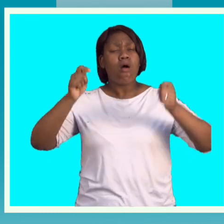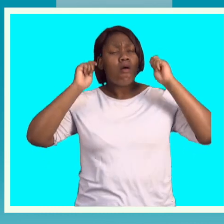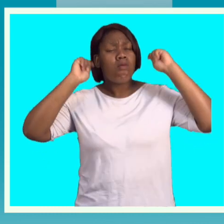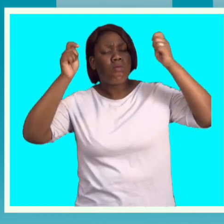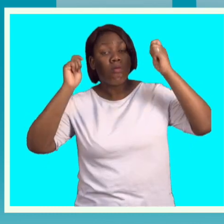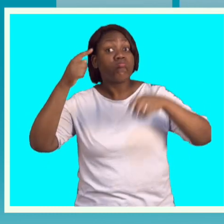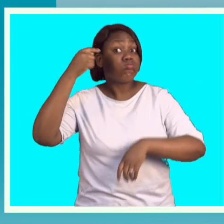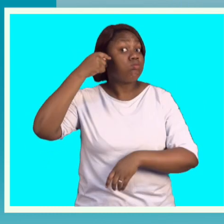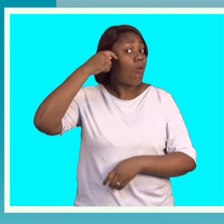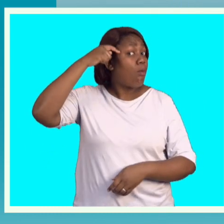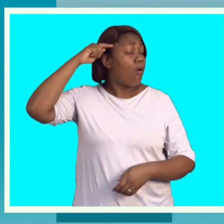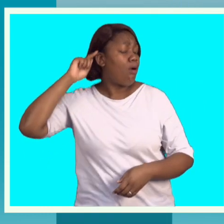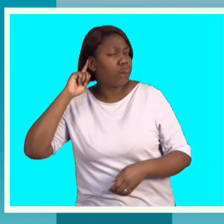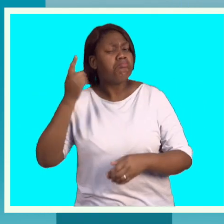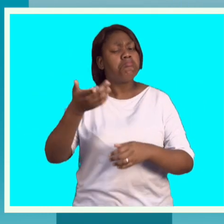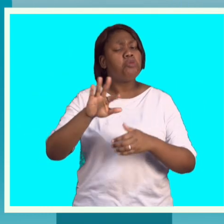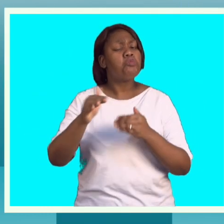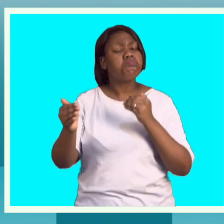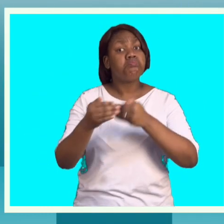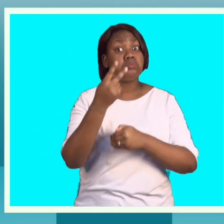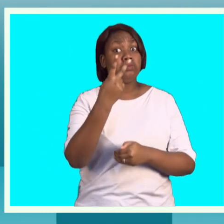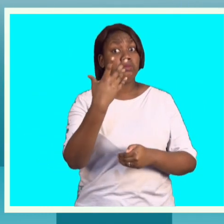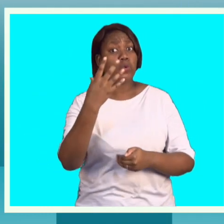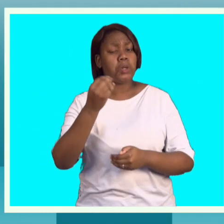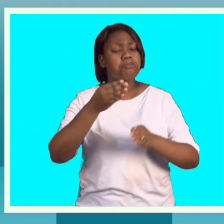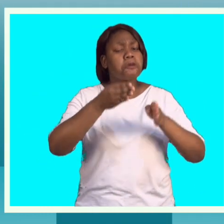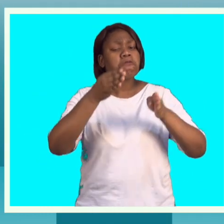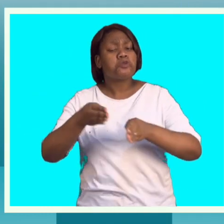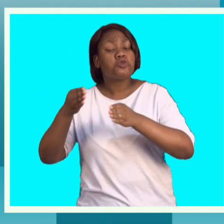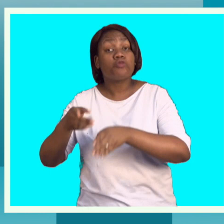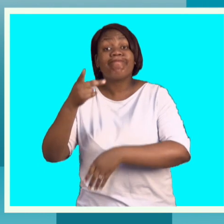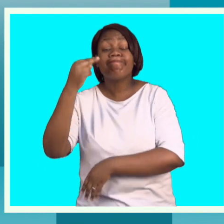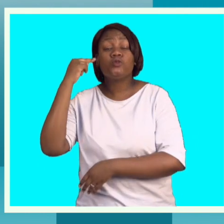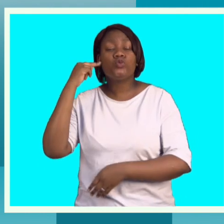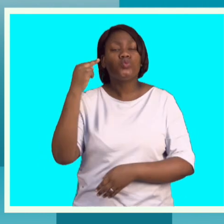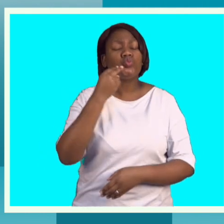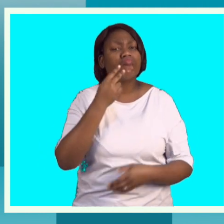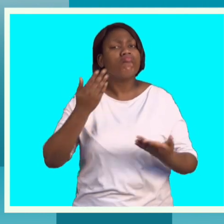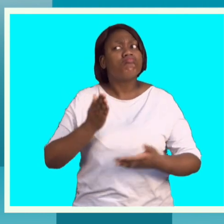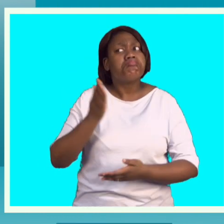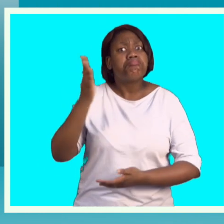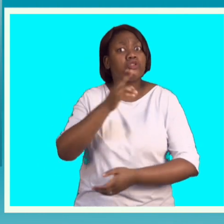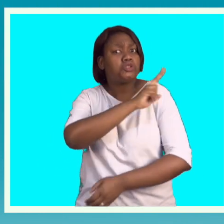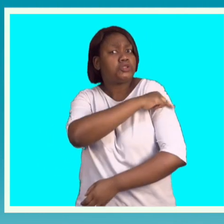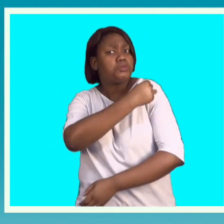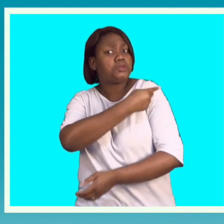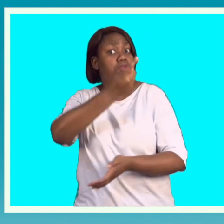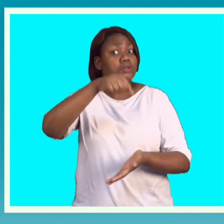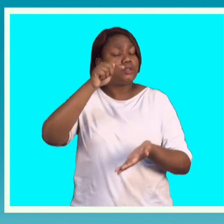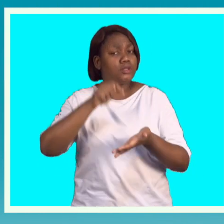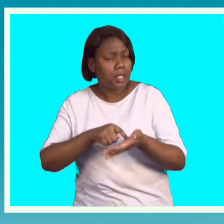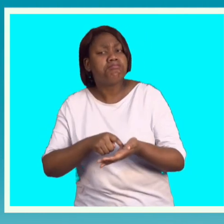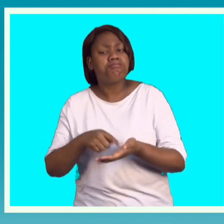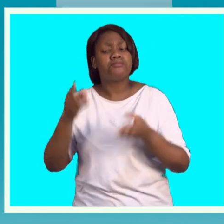Perto de 250 pessoas surdas receberam próteses para reabilitação auditiva. Numa